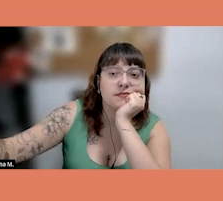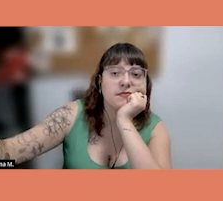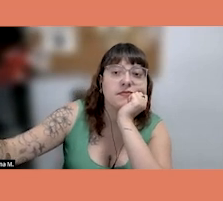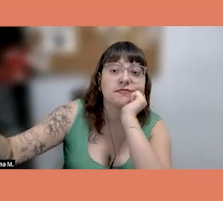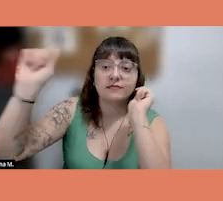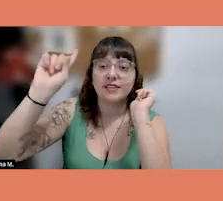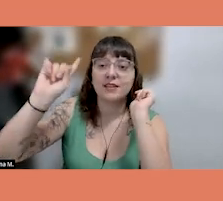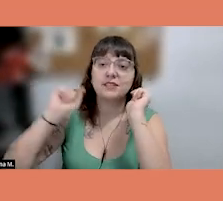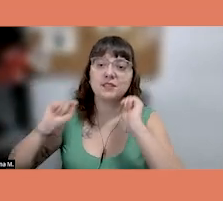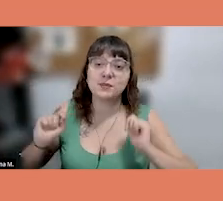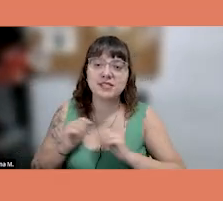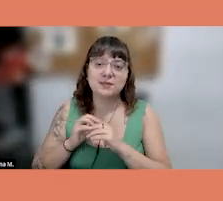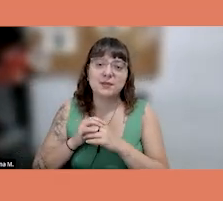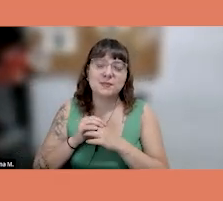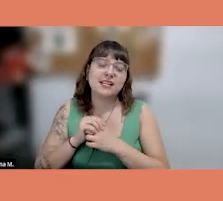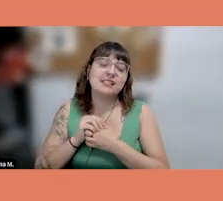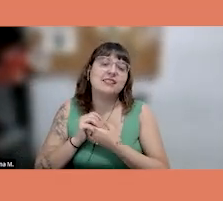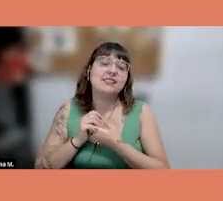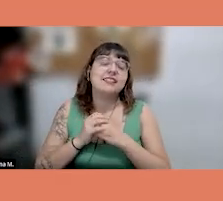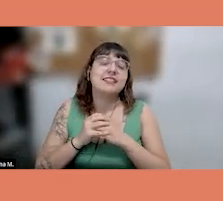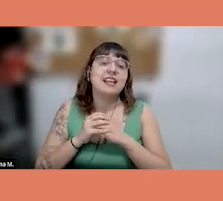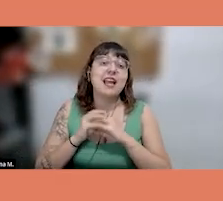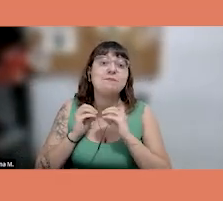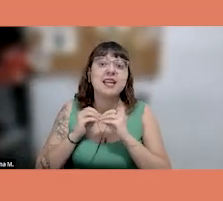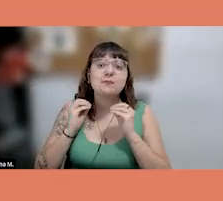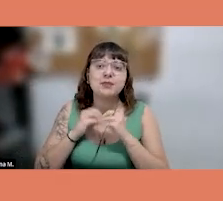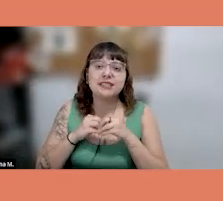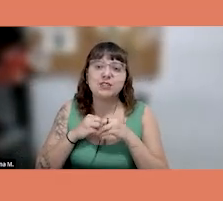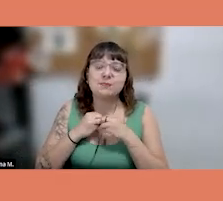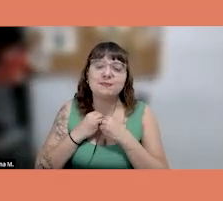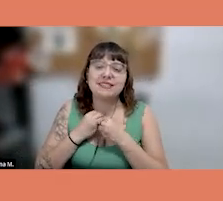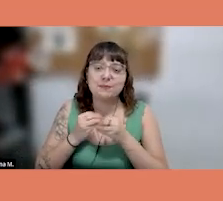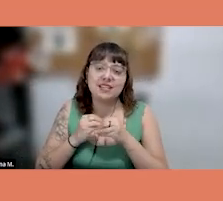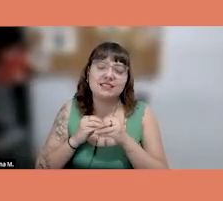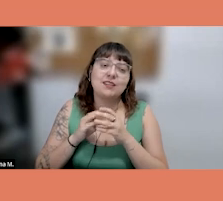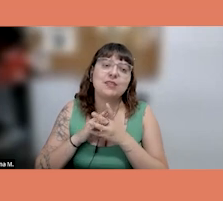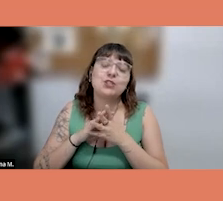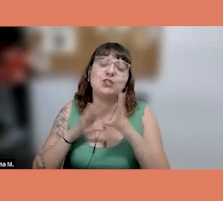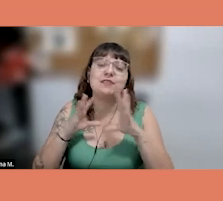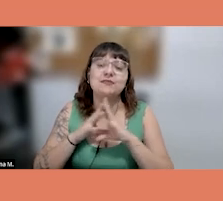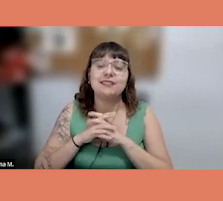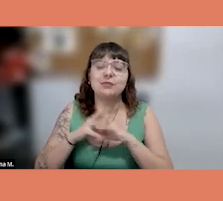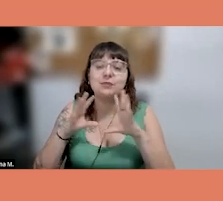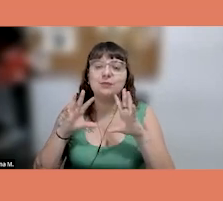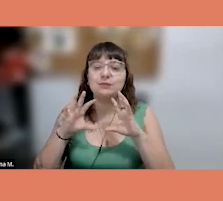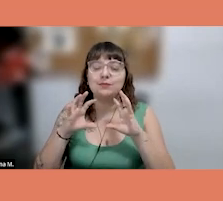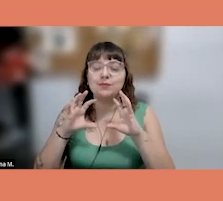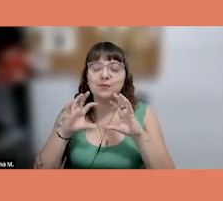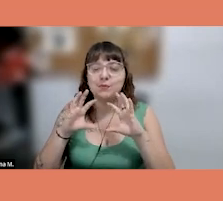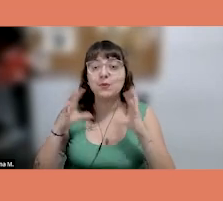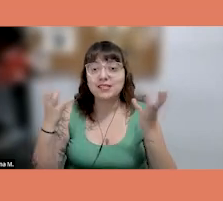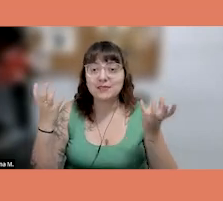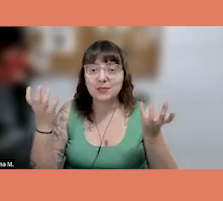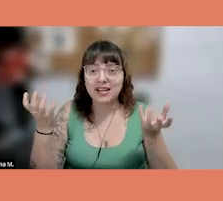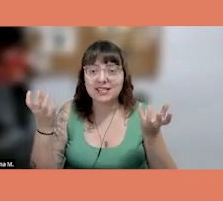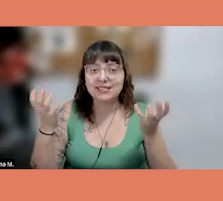forma. Eu tenho uma coisinha para comentar que é bem importante saber que quando a gente está lidando